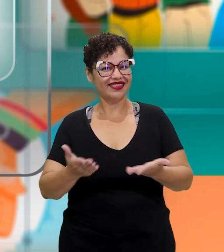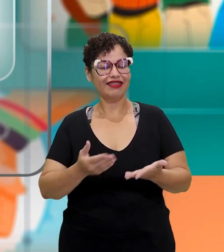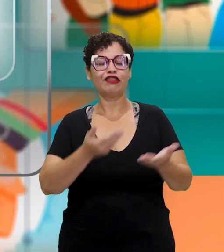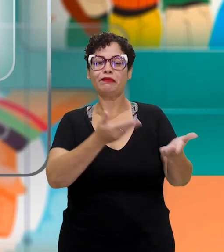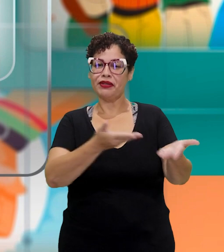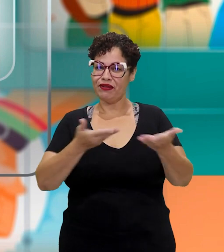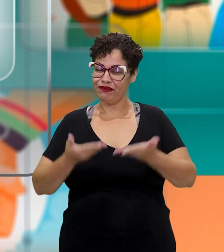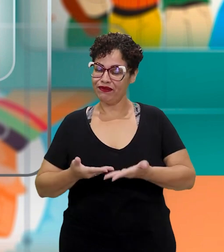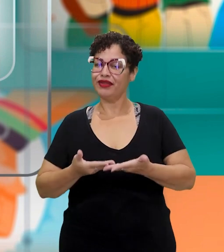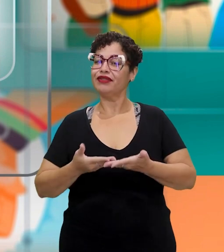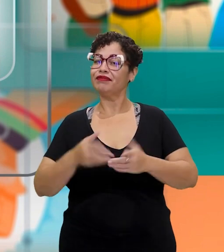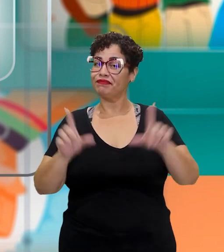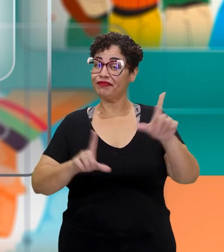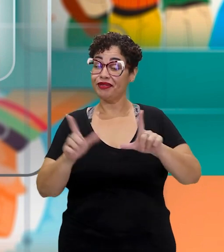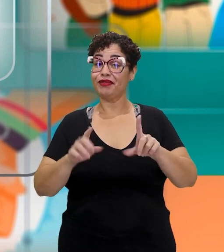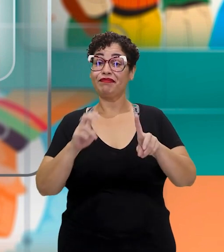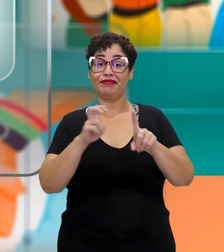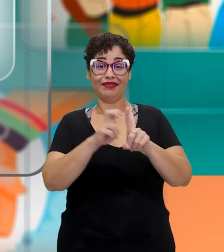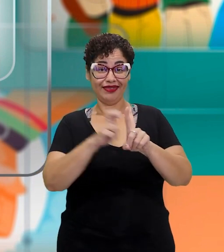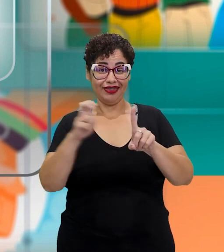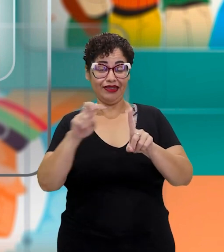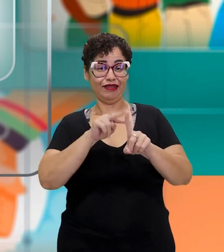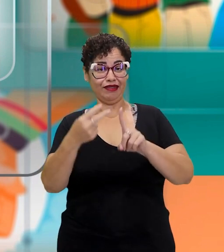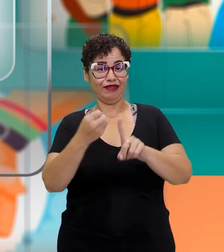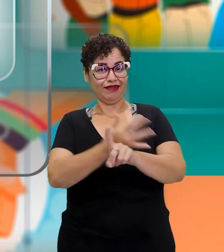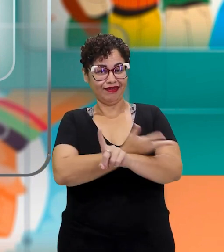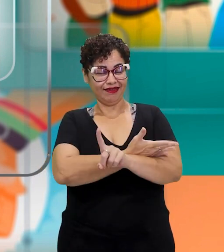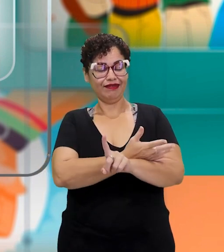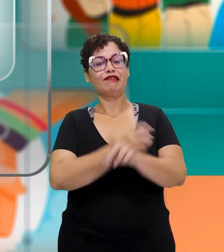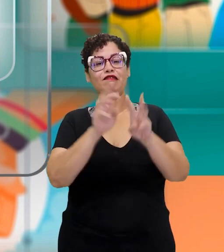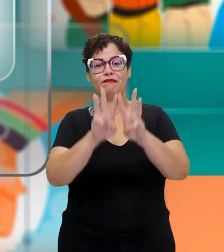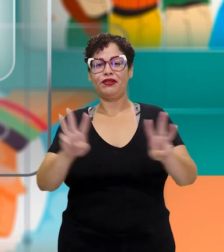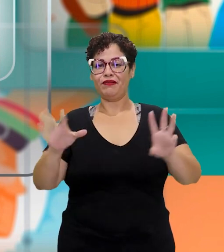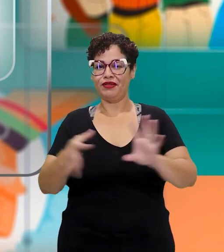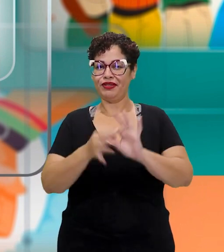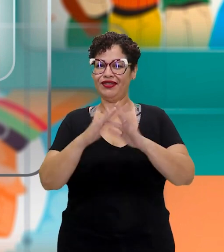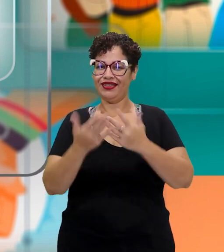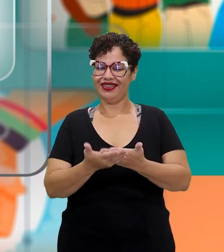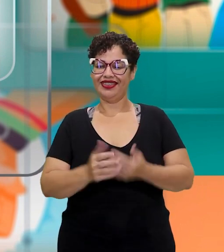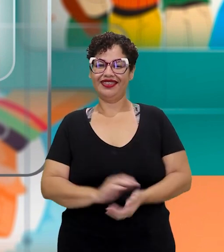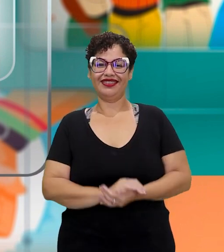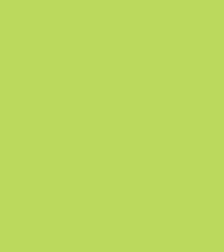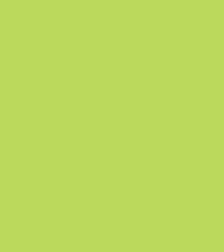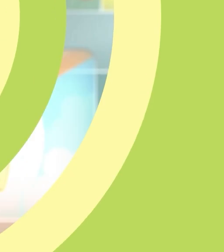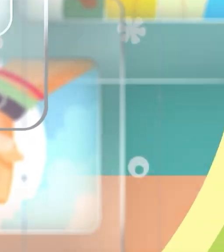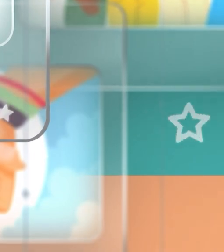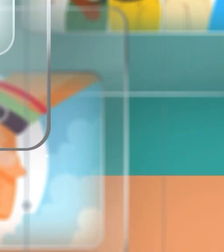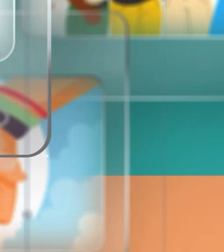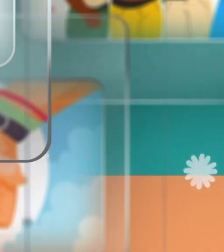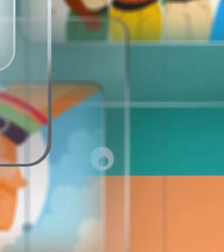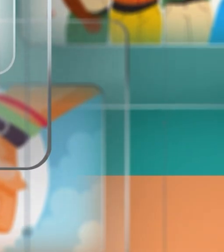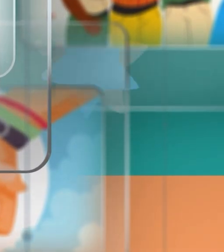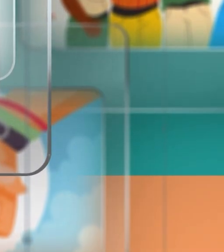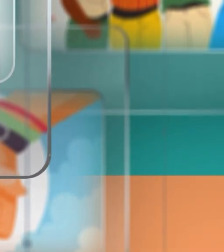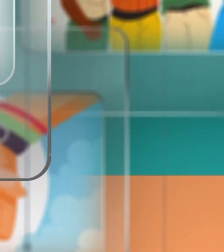Olá, pessoal! Sejam bem-vindos ao programa Inteligência Socioemocional, Portal Conexão Escola.